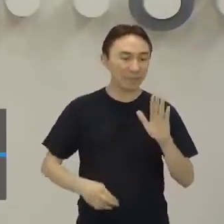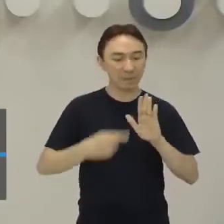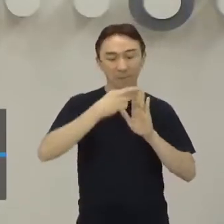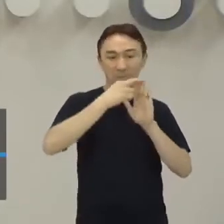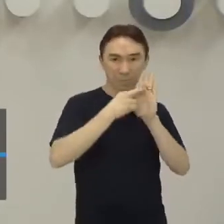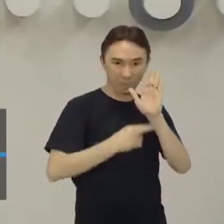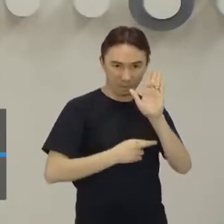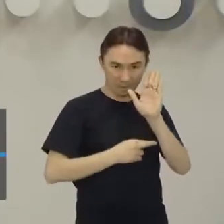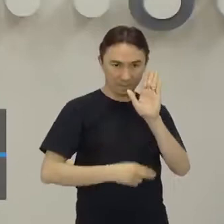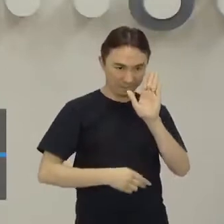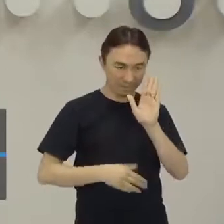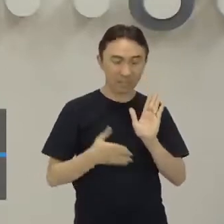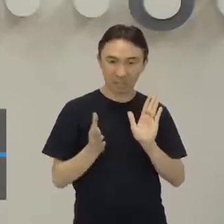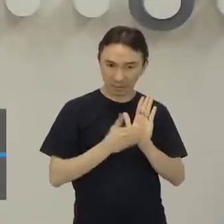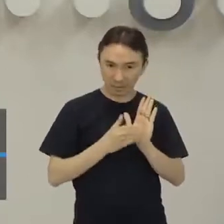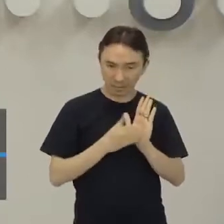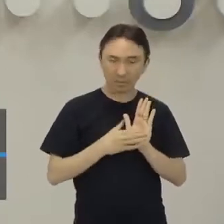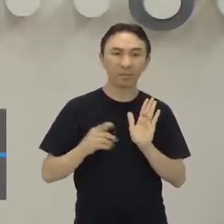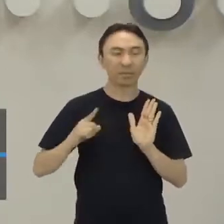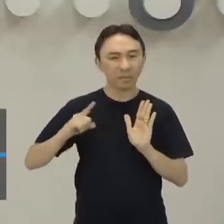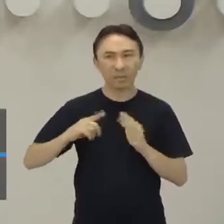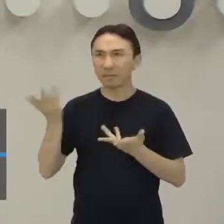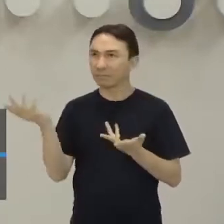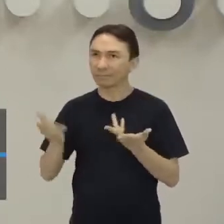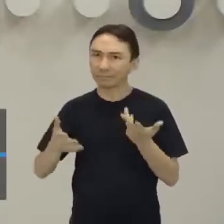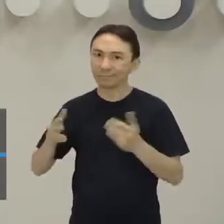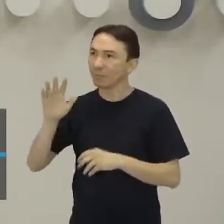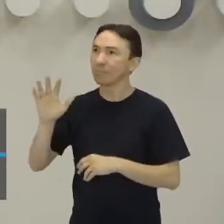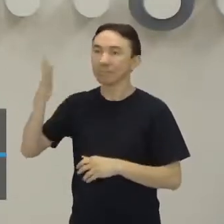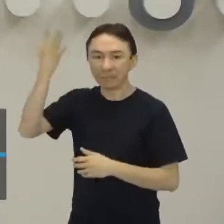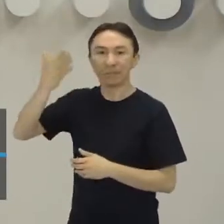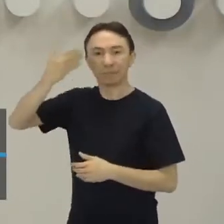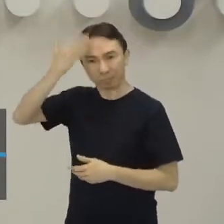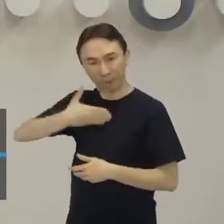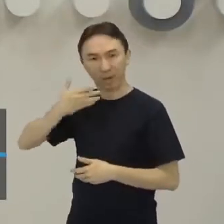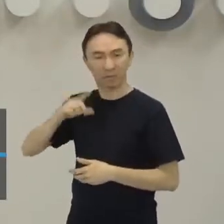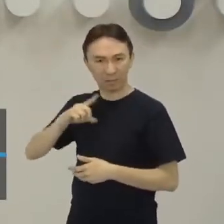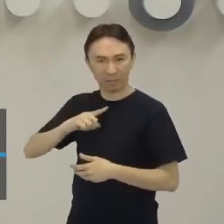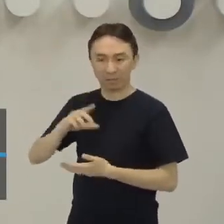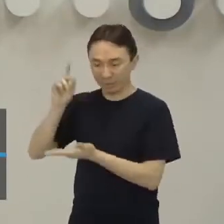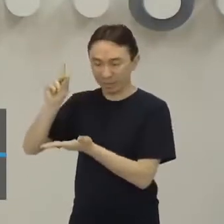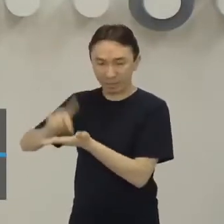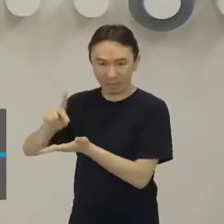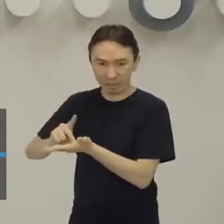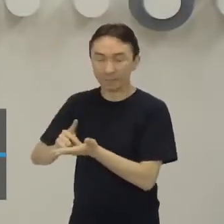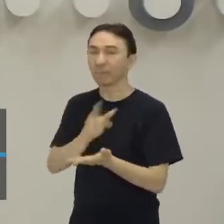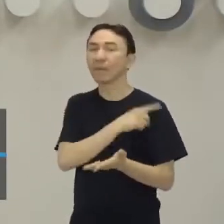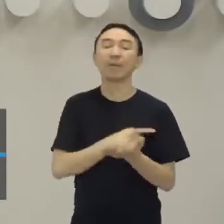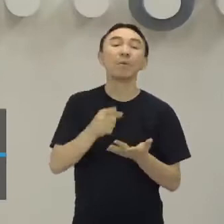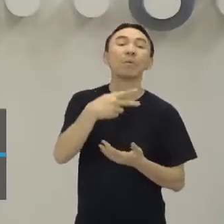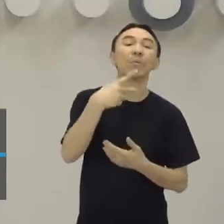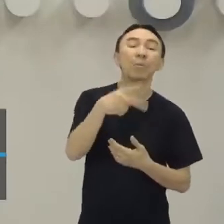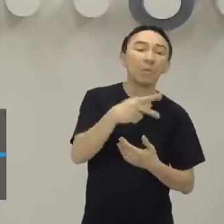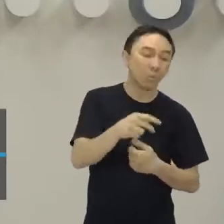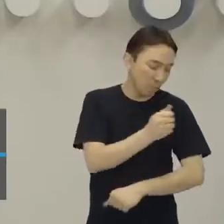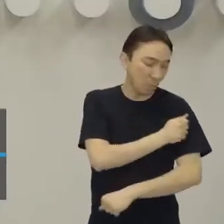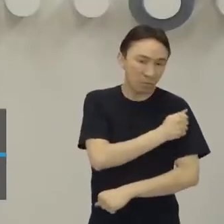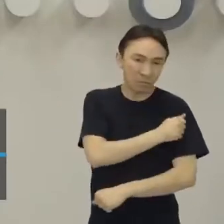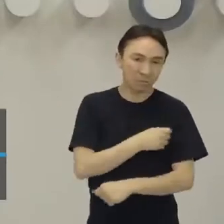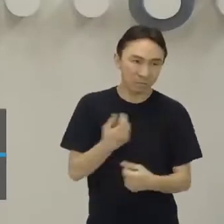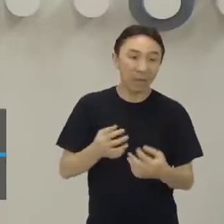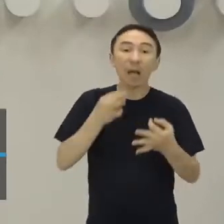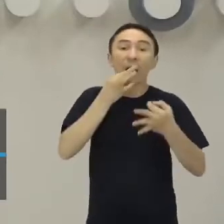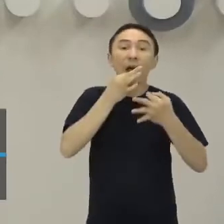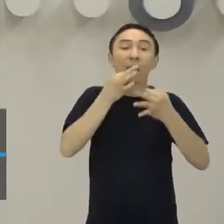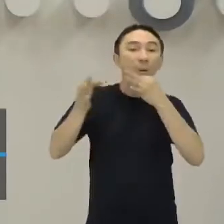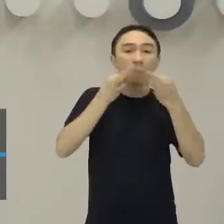um fato, uma situação, e os alunos, ou ali a pessoa que vai redigir a redação, precisa colocar argumentos. E em